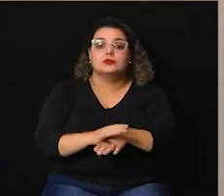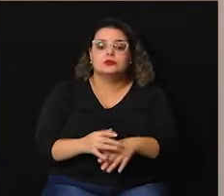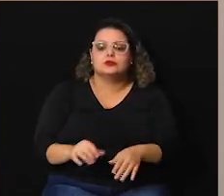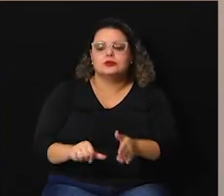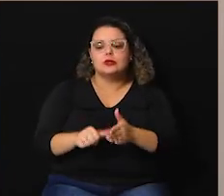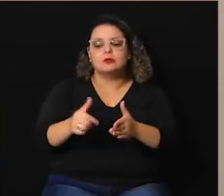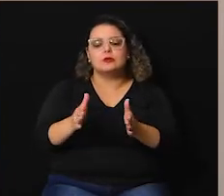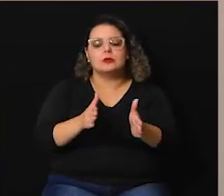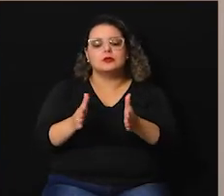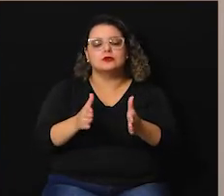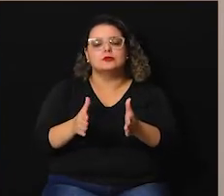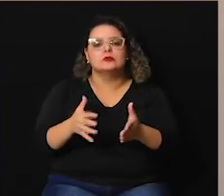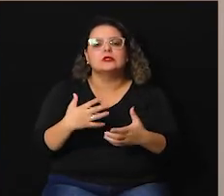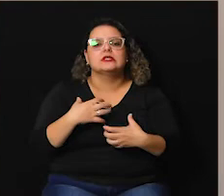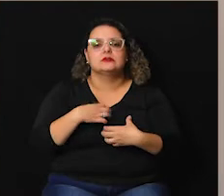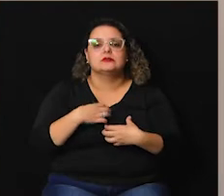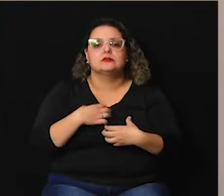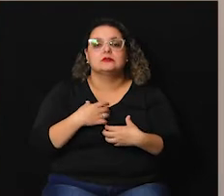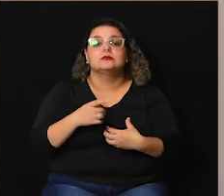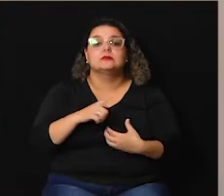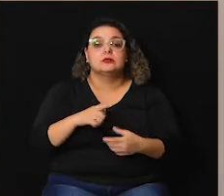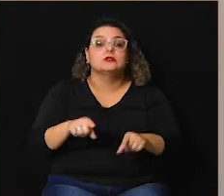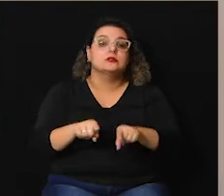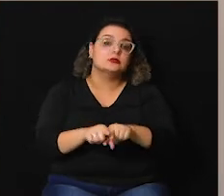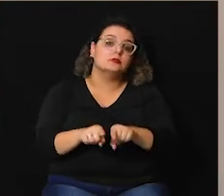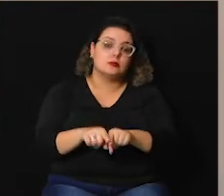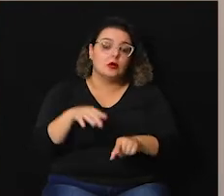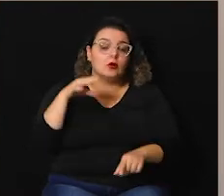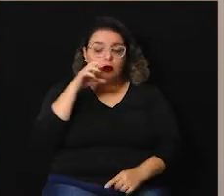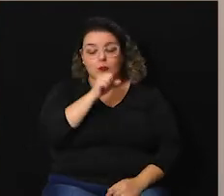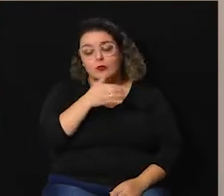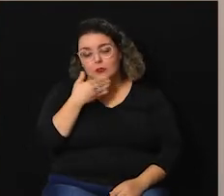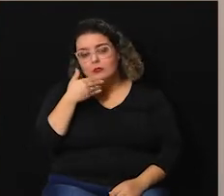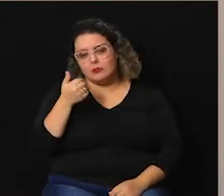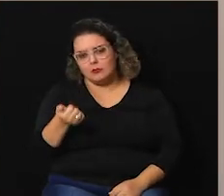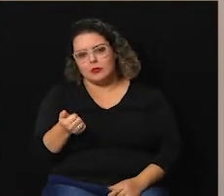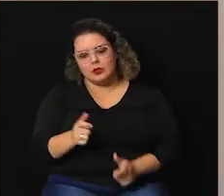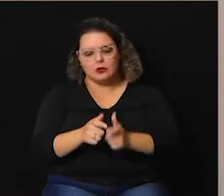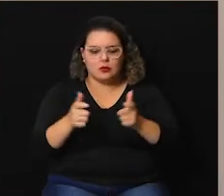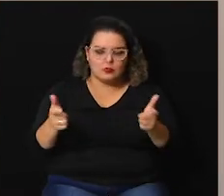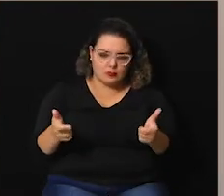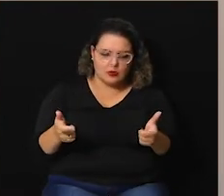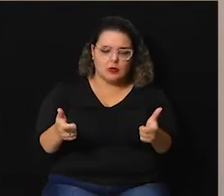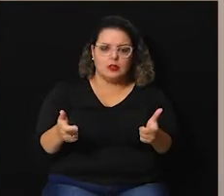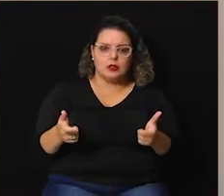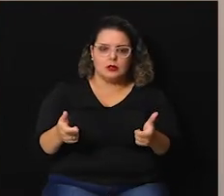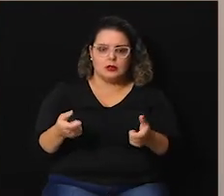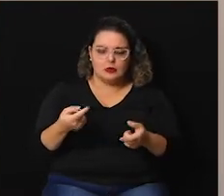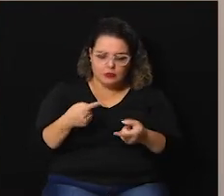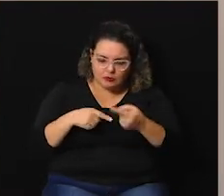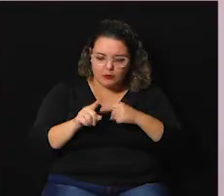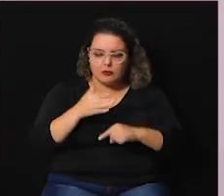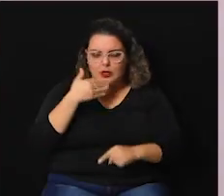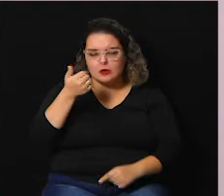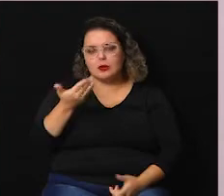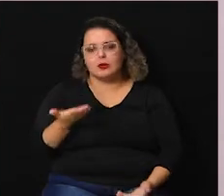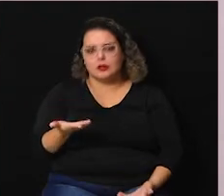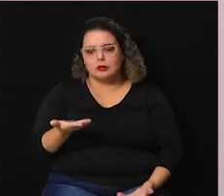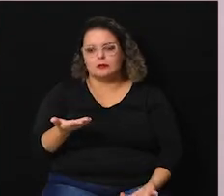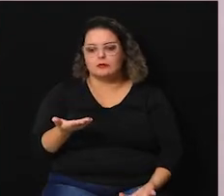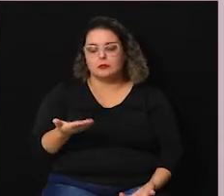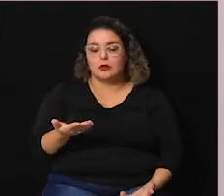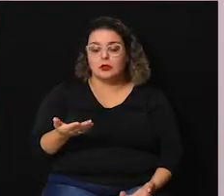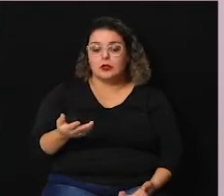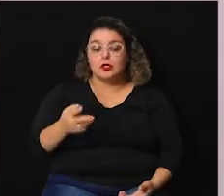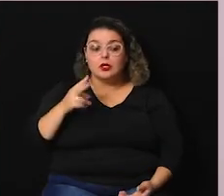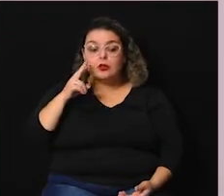primeiros sintomas, você tem também vamos dizer, uma rapidez maior na recuperação. Doutor, o que a